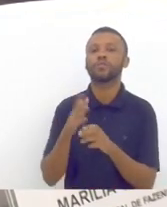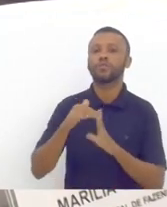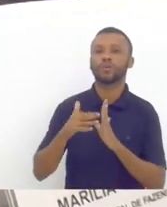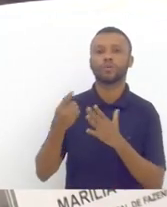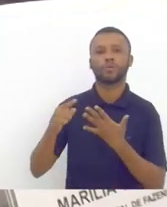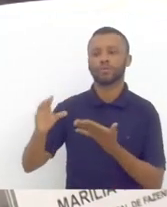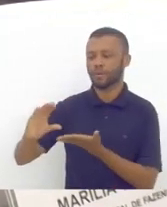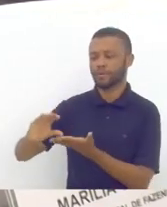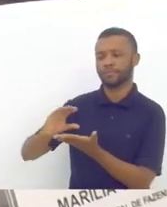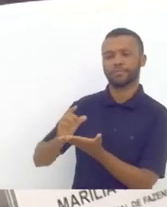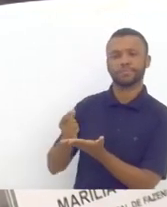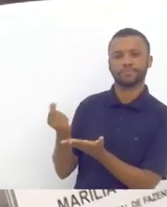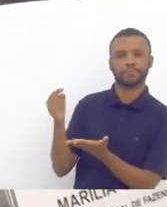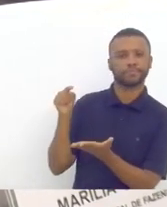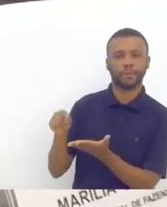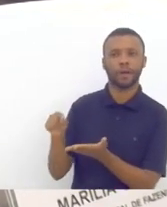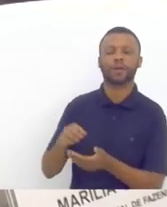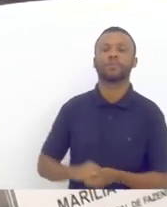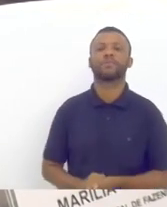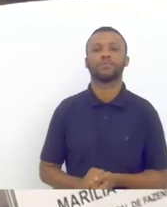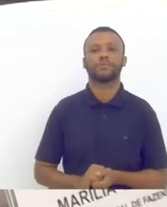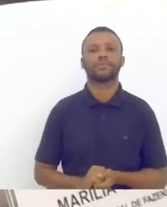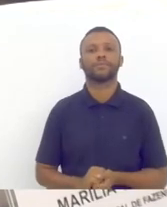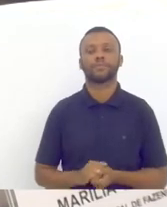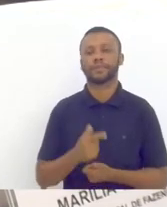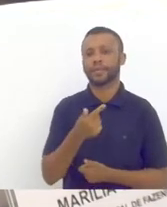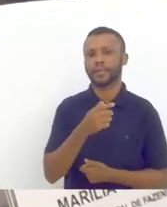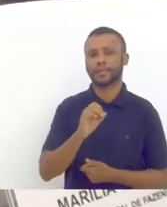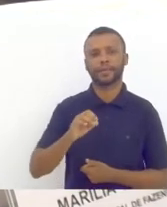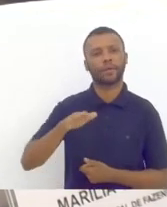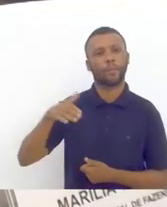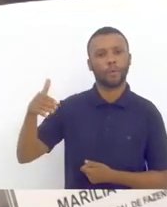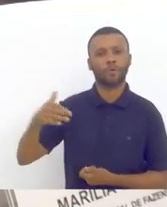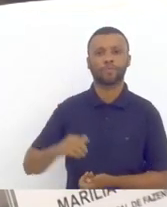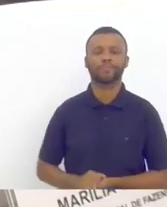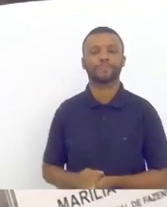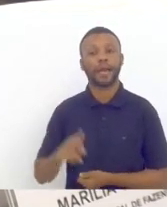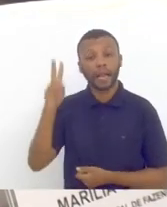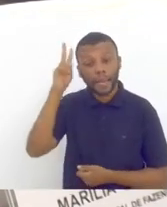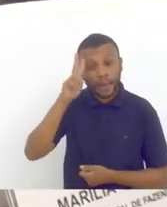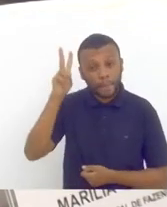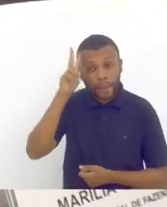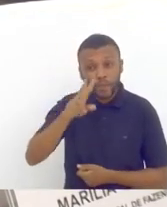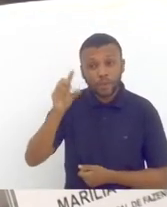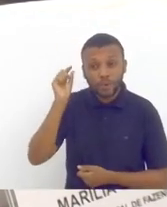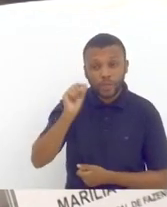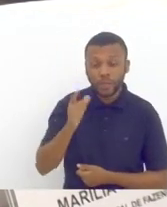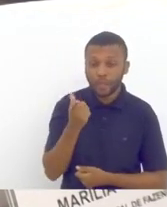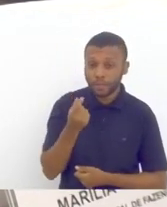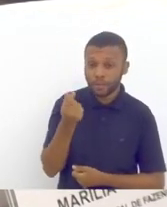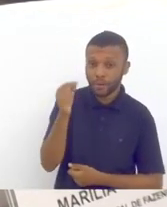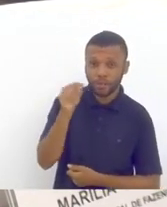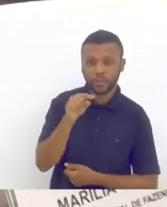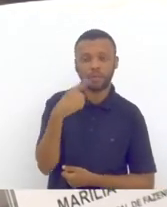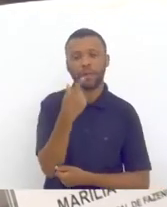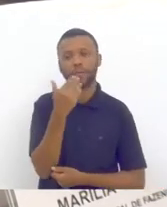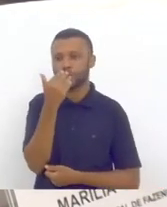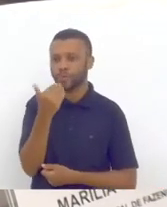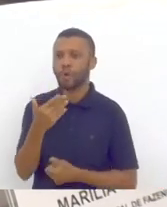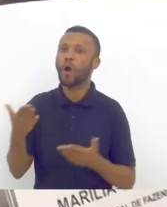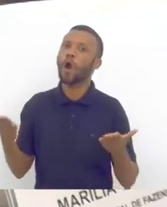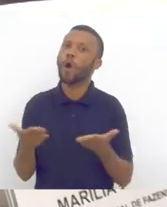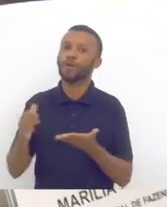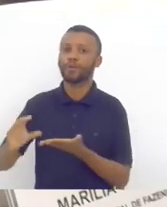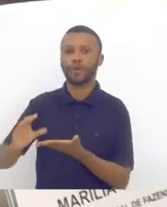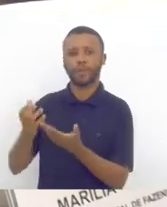né? Aí é 700 e pouco. Lembrando que esse é o valor que nós recebemos hoje, que não